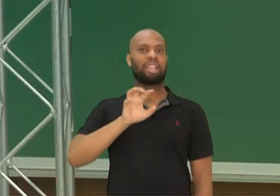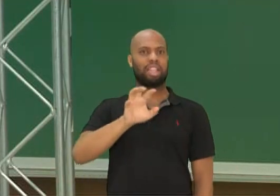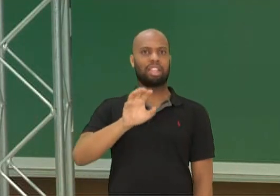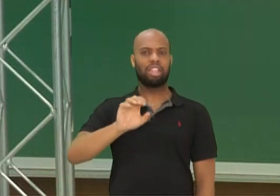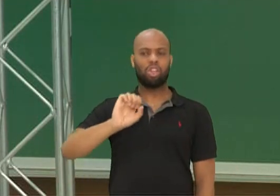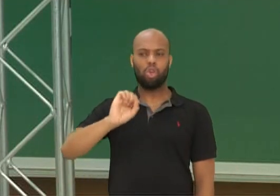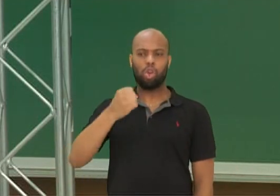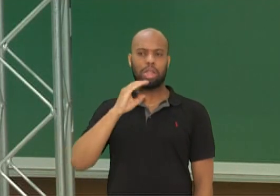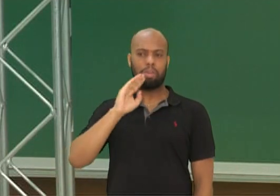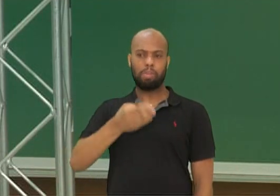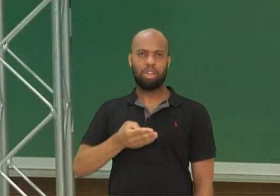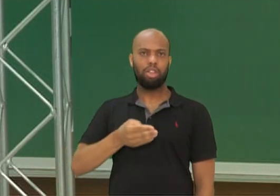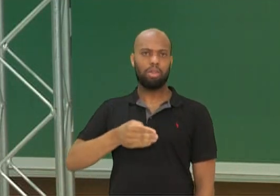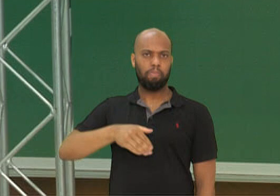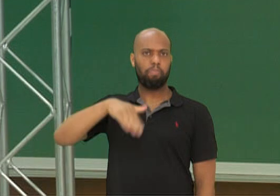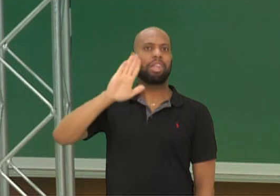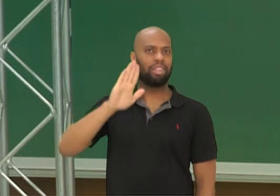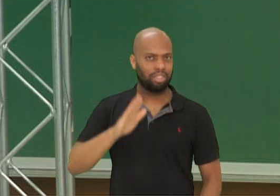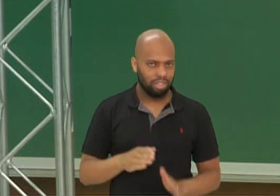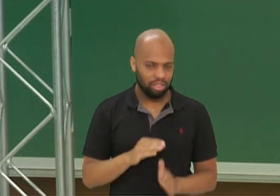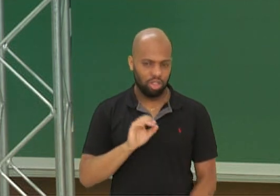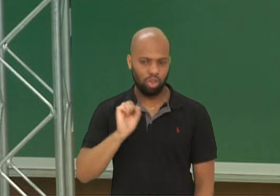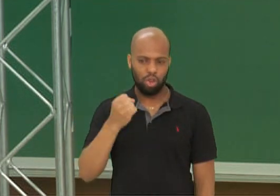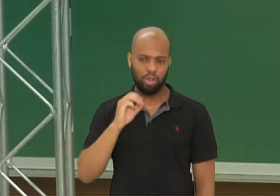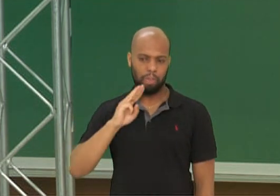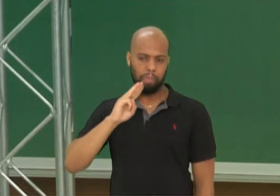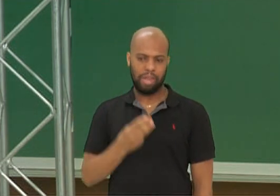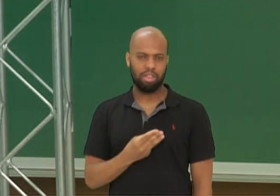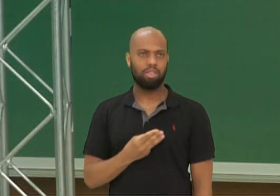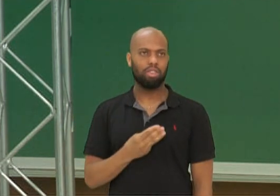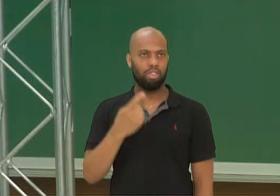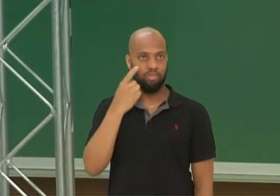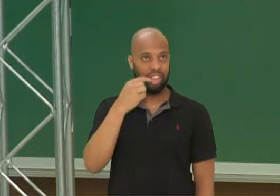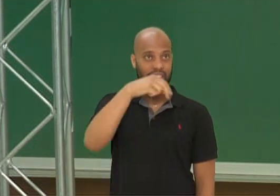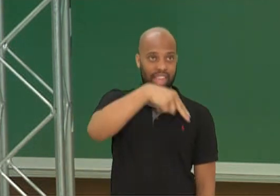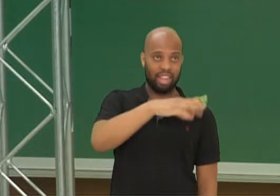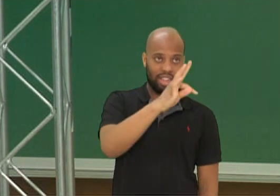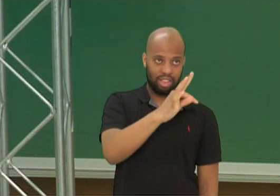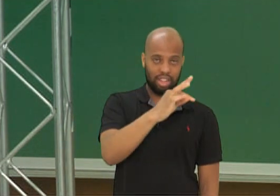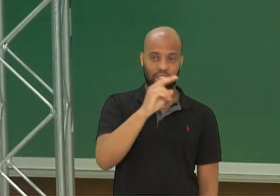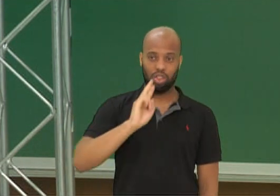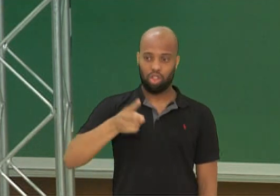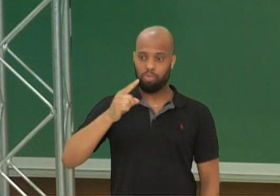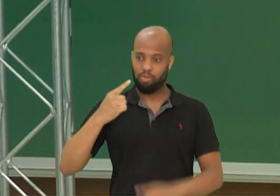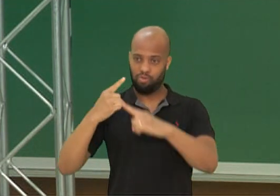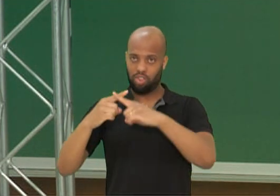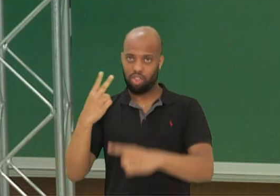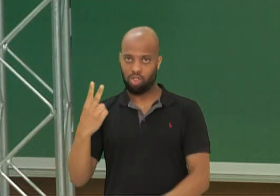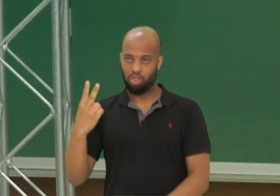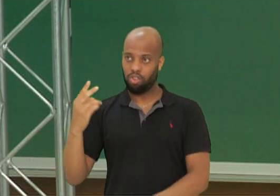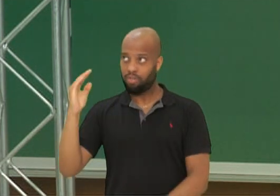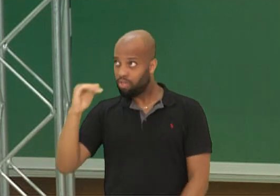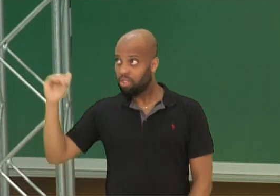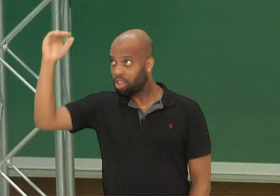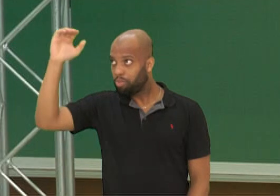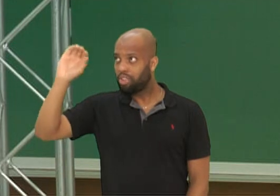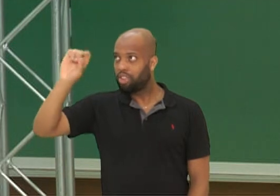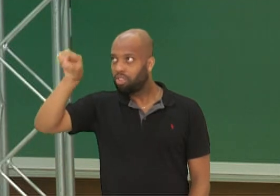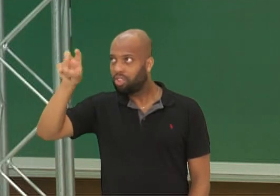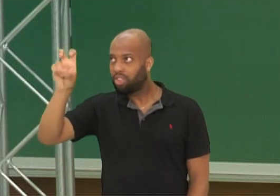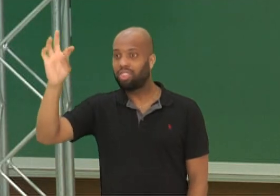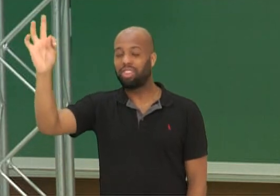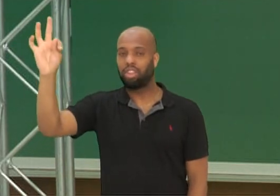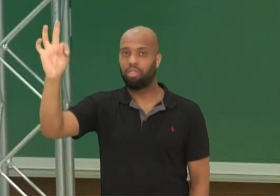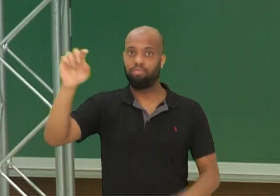milhões de bactérias? Lembrando, olha só aqui na tela, NT igual a 2.000 vezes 2 elevado a